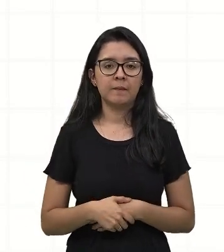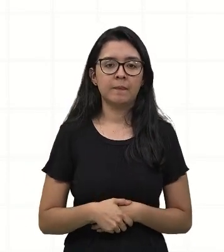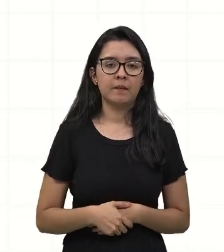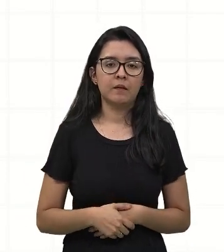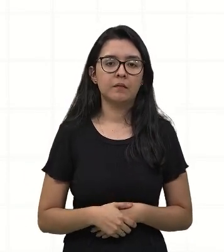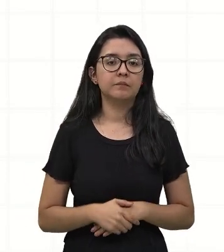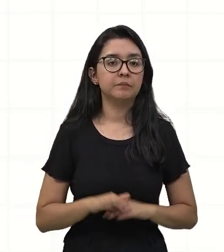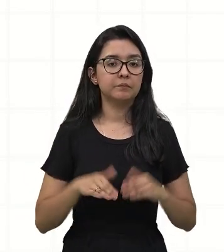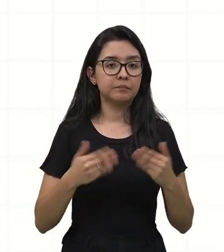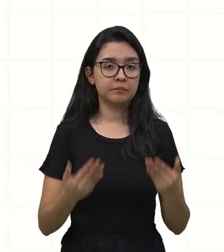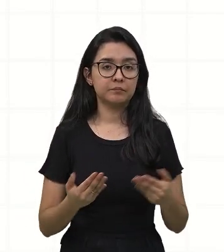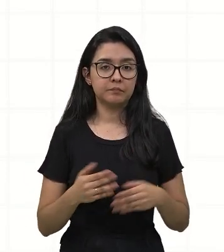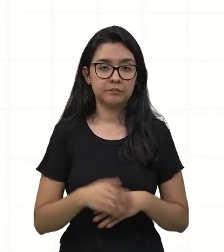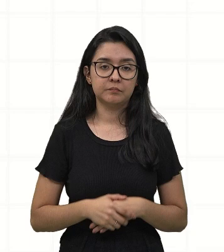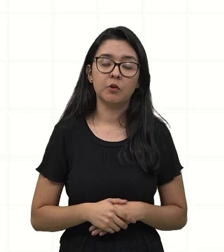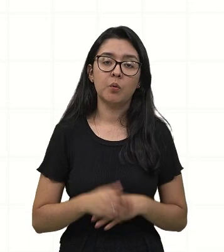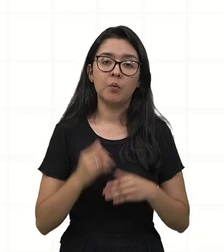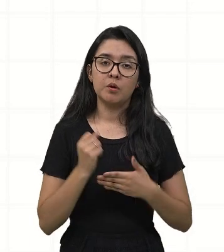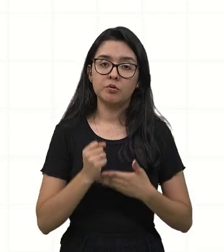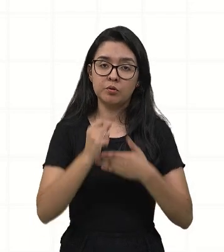Com auxílio do transferidor,